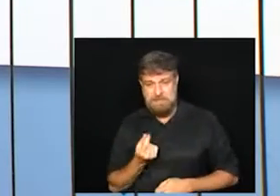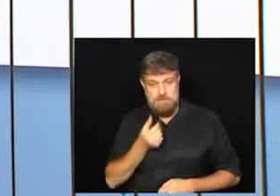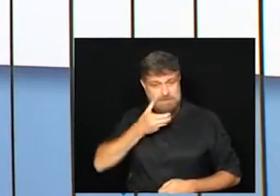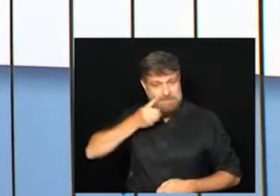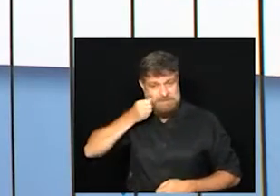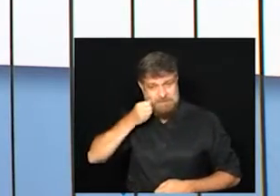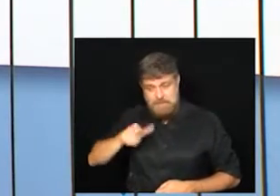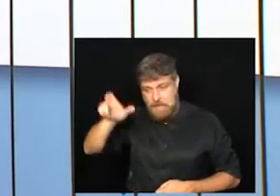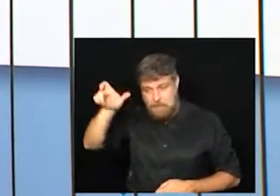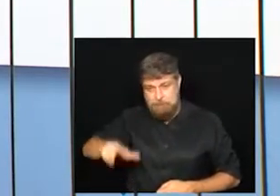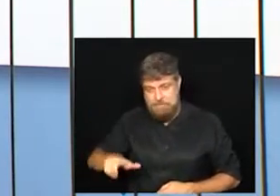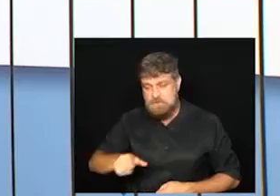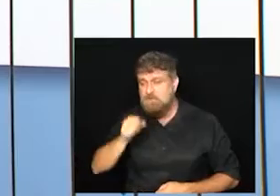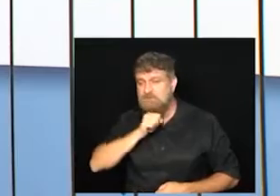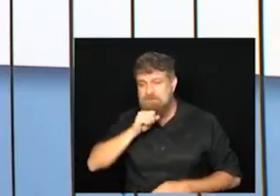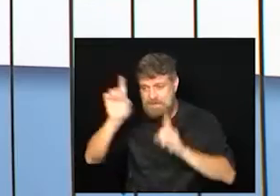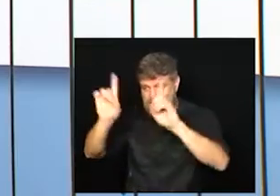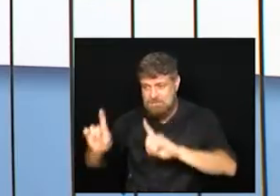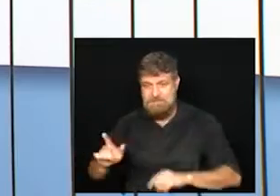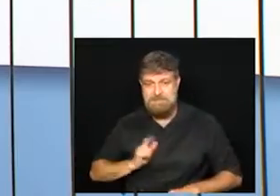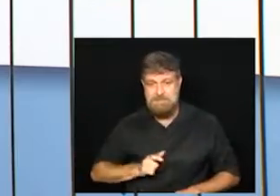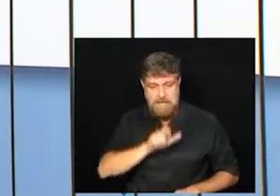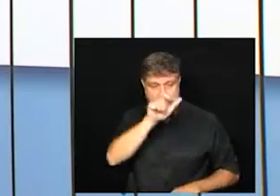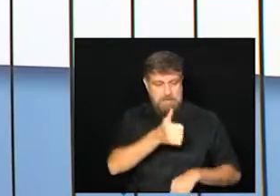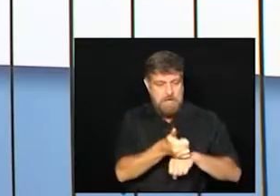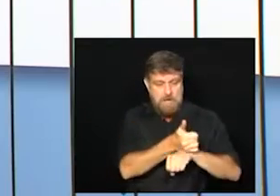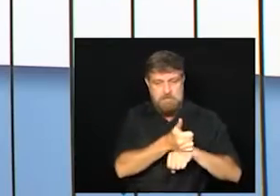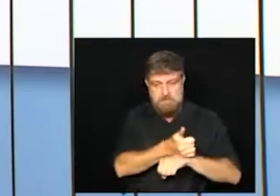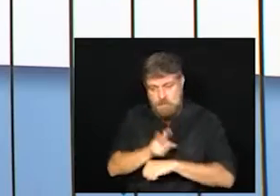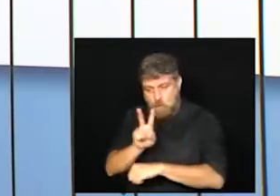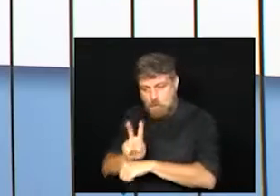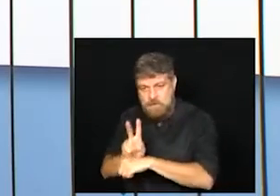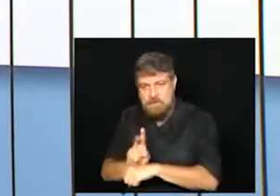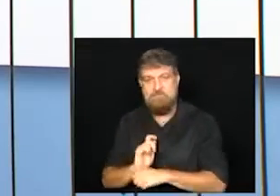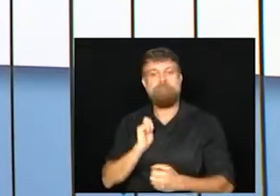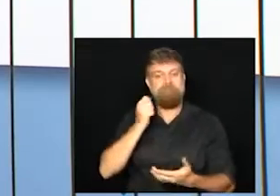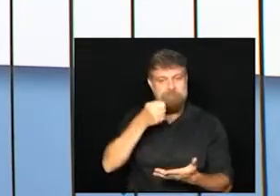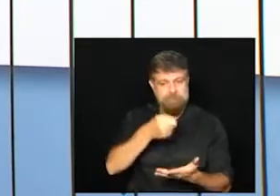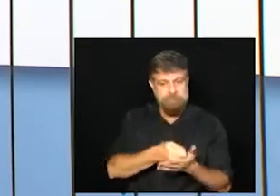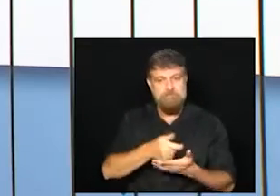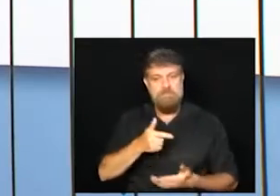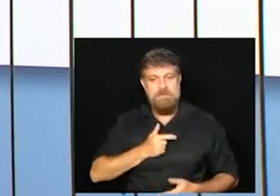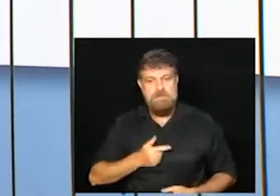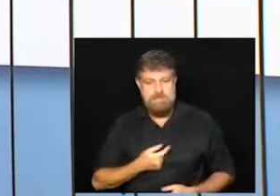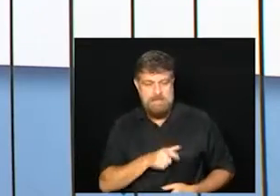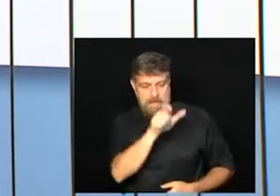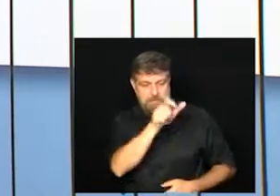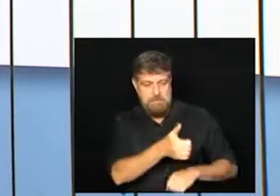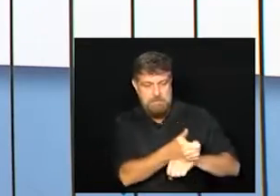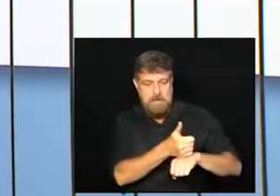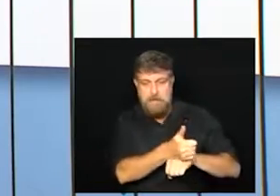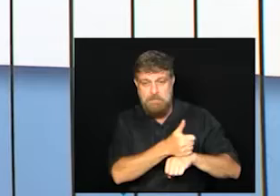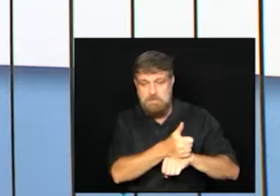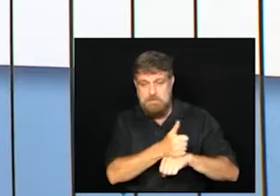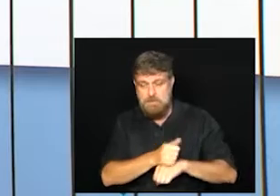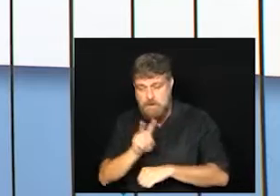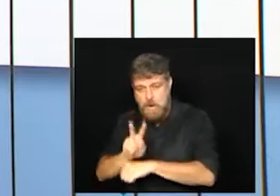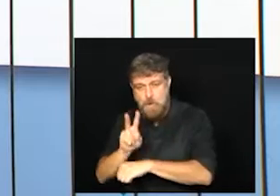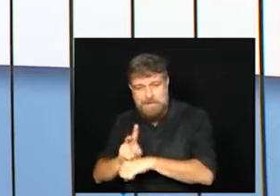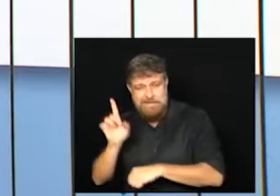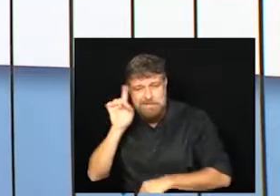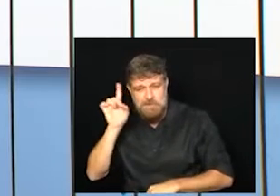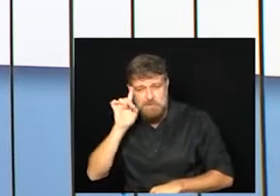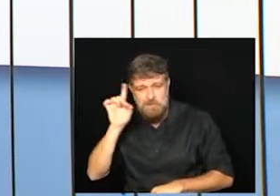cuidador para a pessoa idosa ou com deficiência que necessite de terceiros para atividades da vida diária.